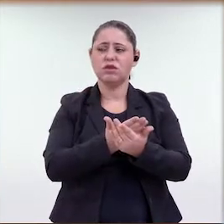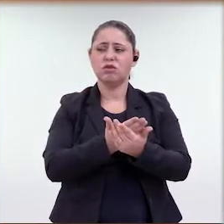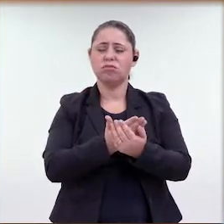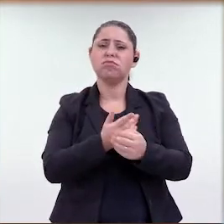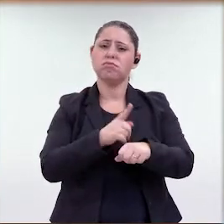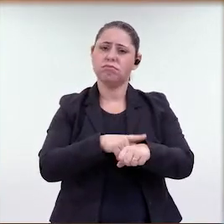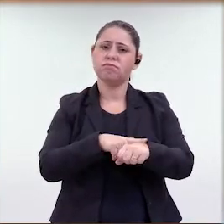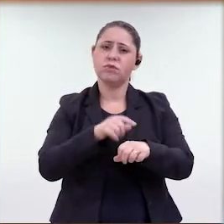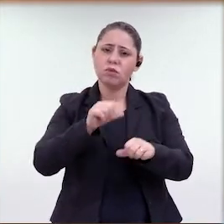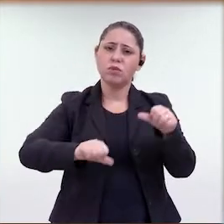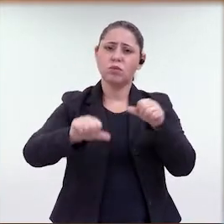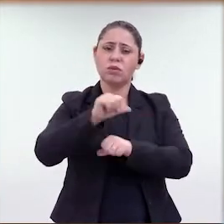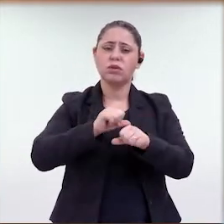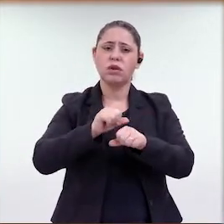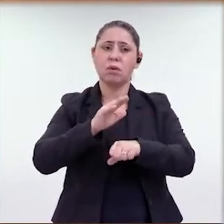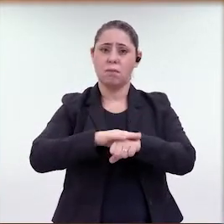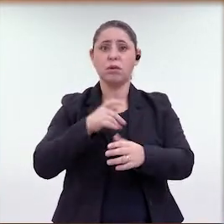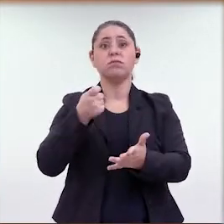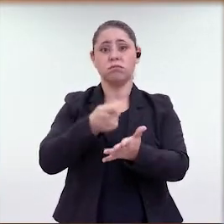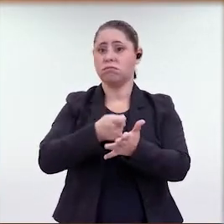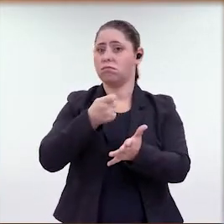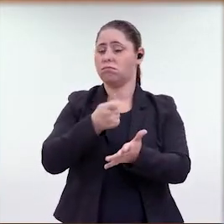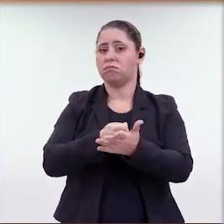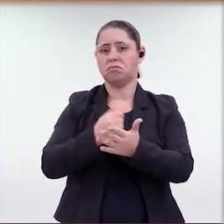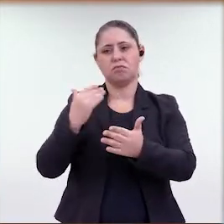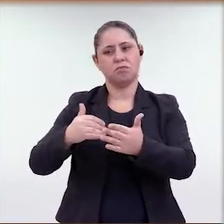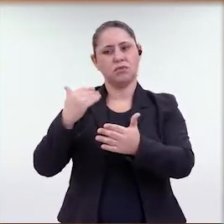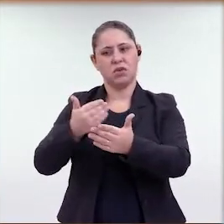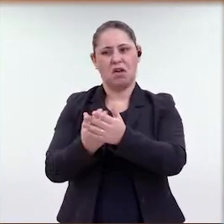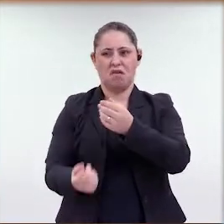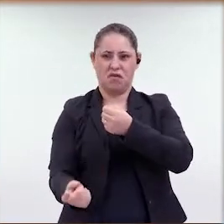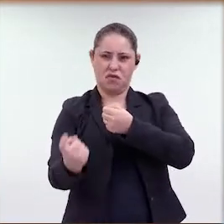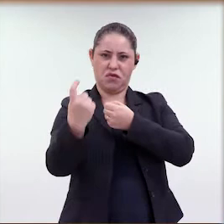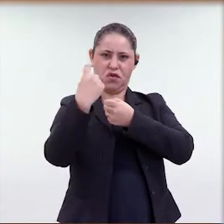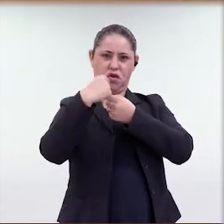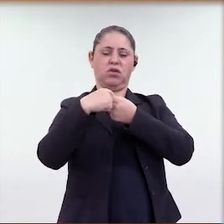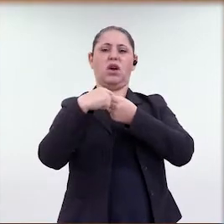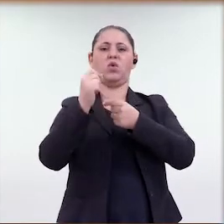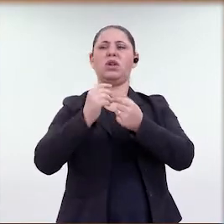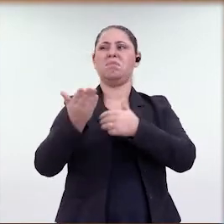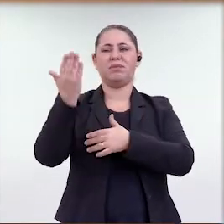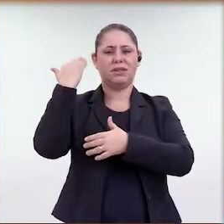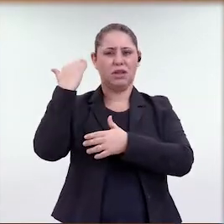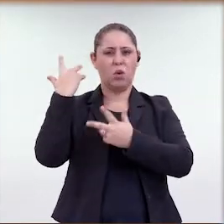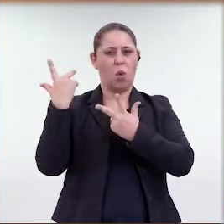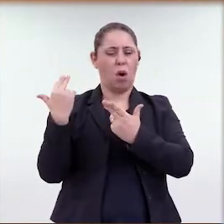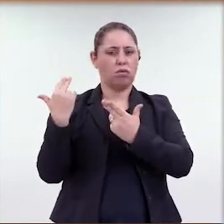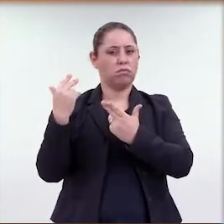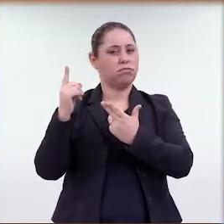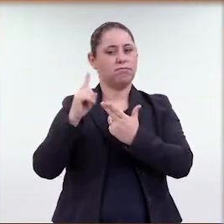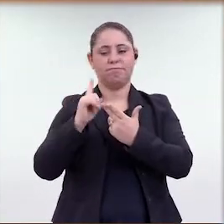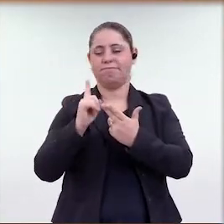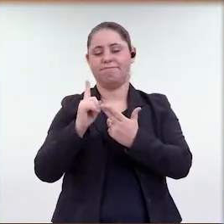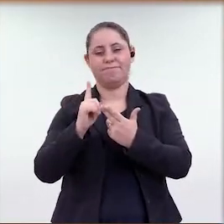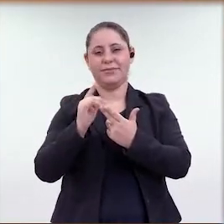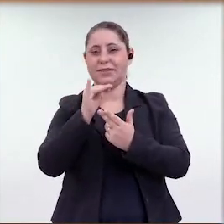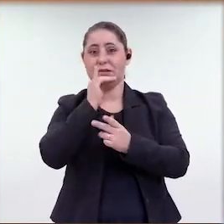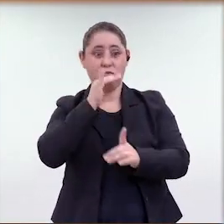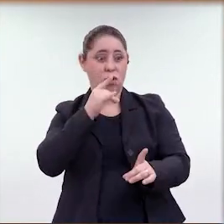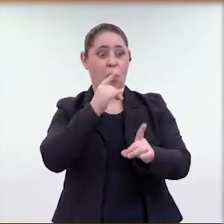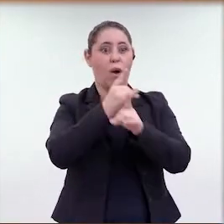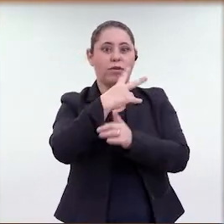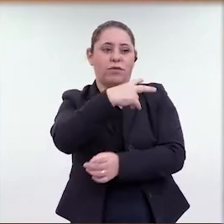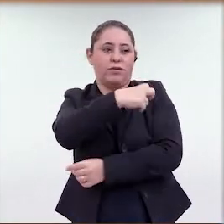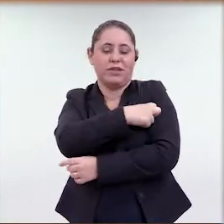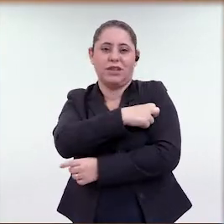situação vai se tornar cada vez mais rígida. Eu acho que não tem volta ao que era. Nós não vamos, de repente, descobrir a vacina